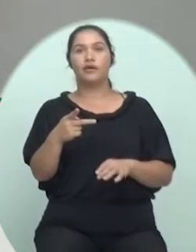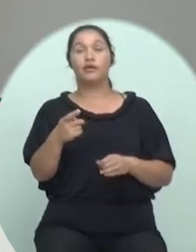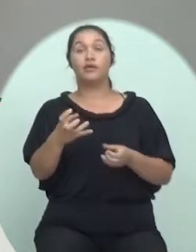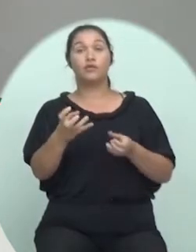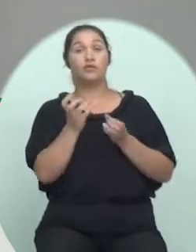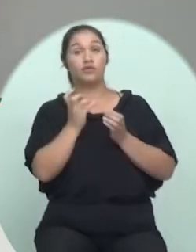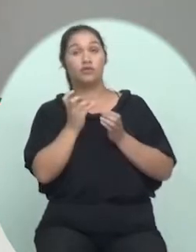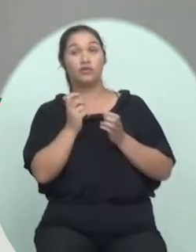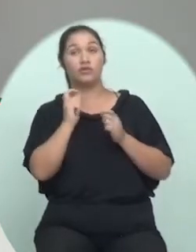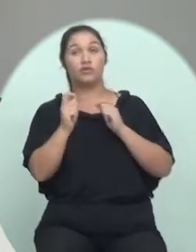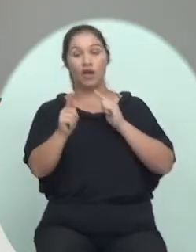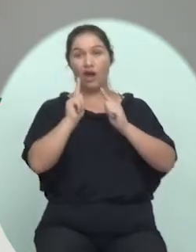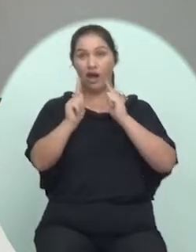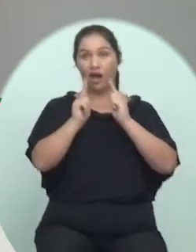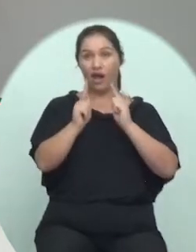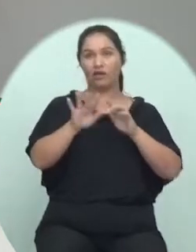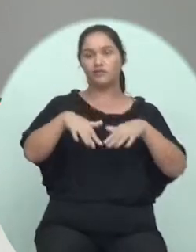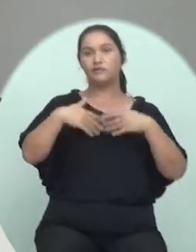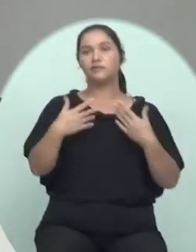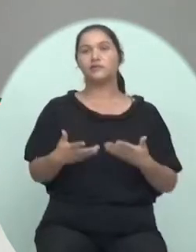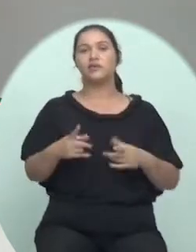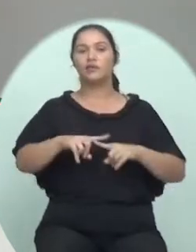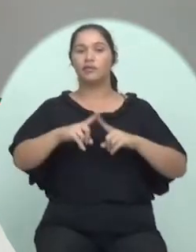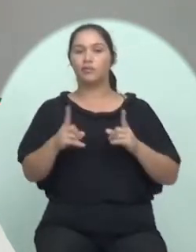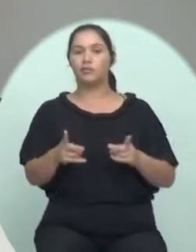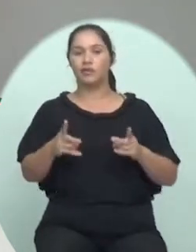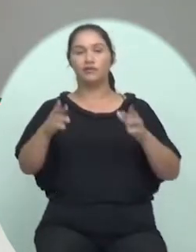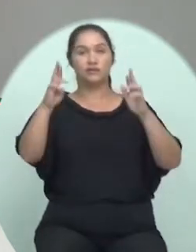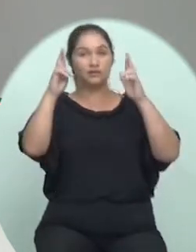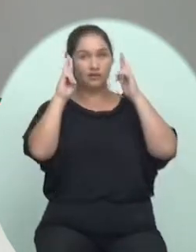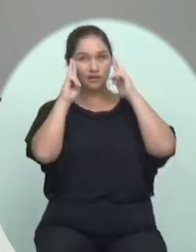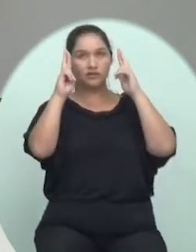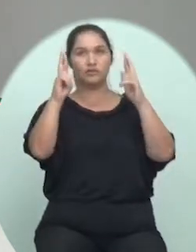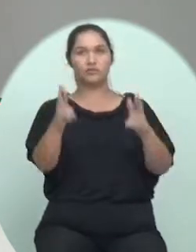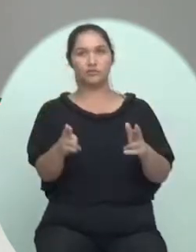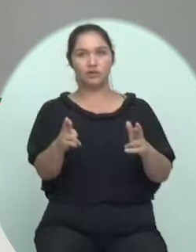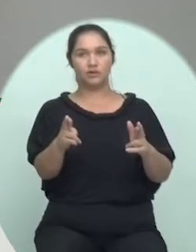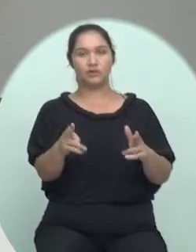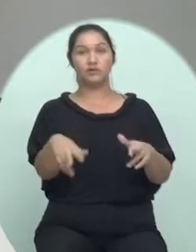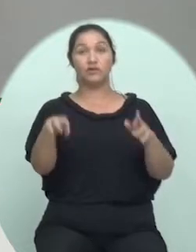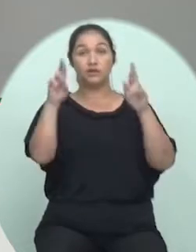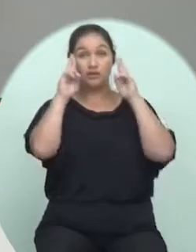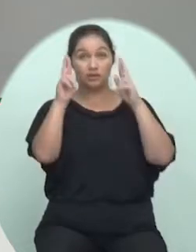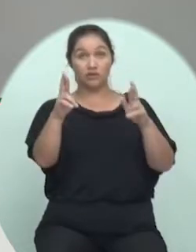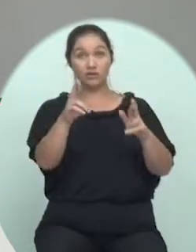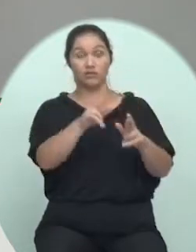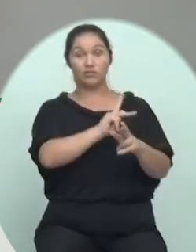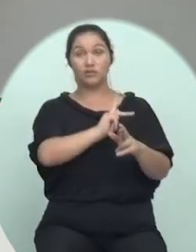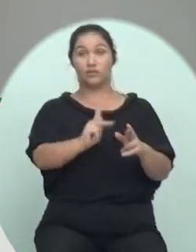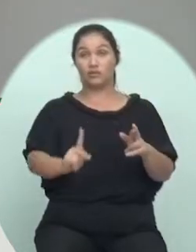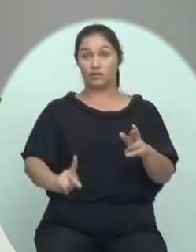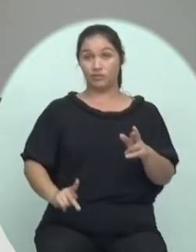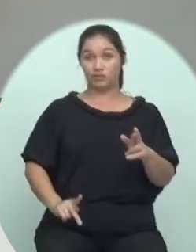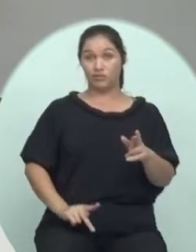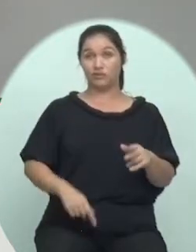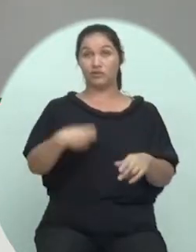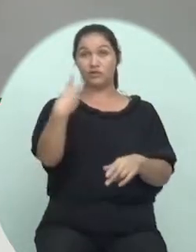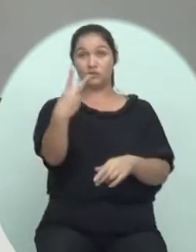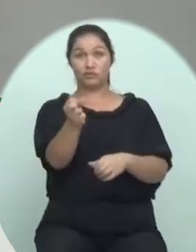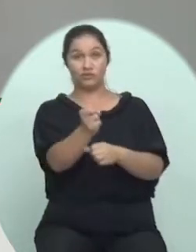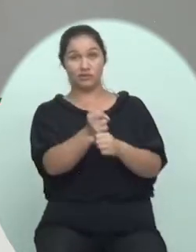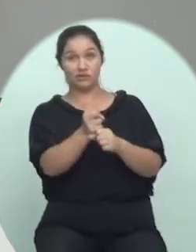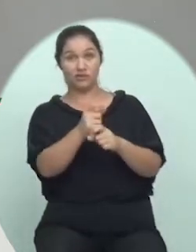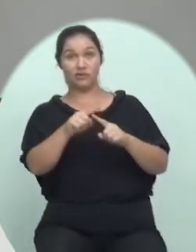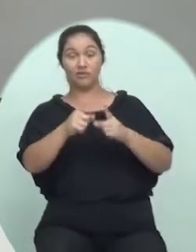respeita, vamos respeitar o presidente pelos 2 anos, mas eu queria aqui fazer esse desabafo, que estava entranhado